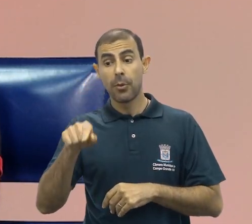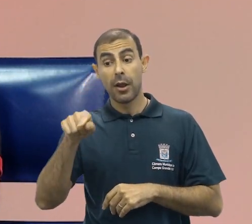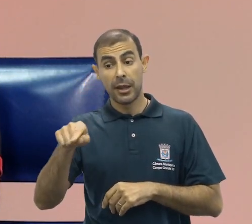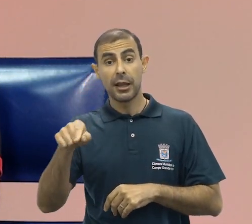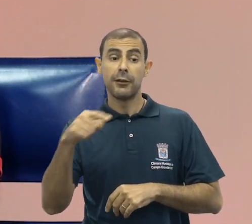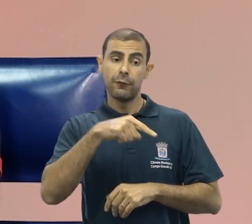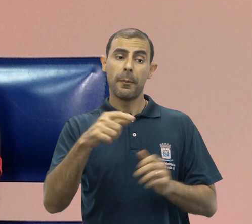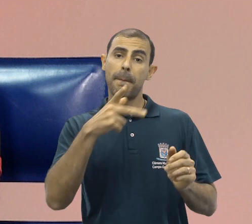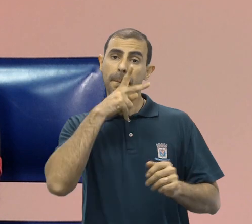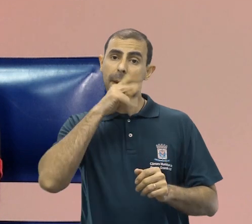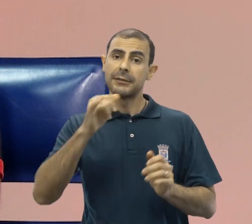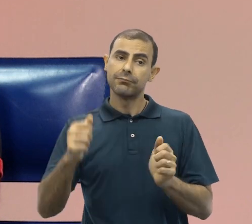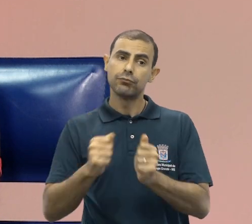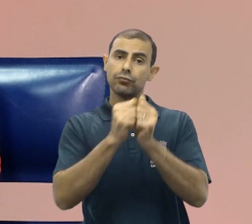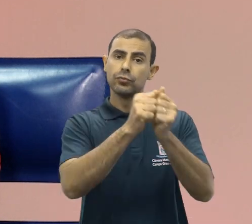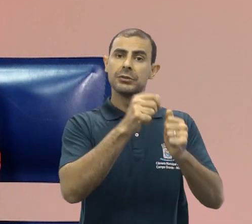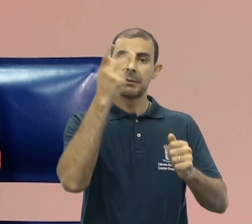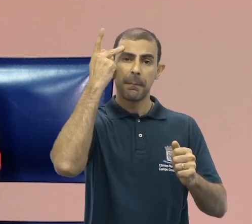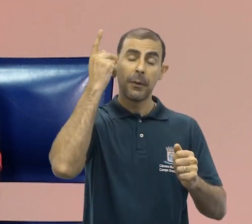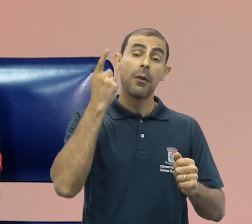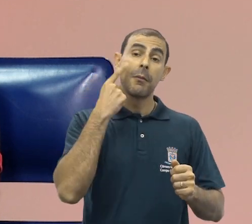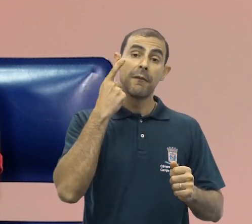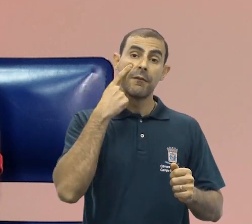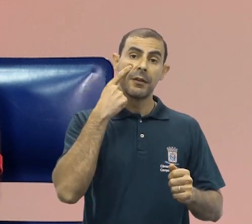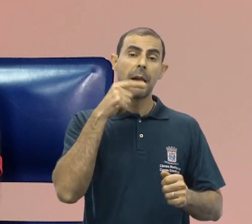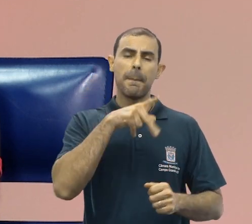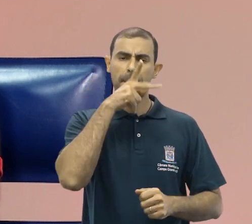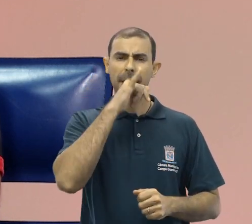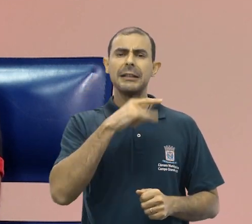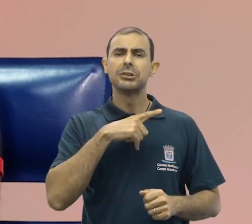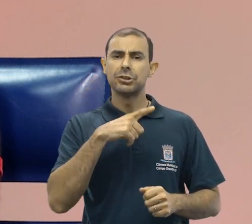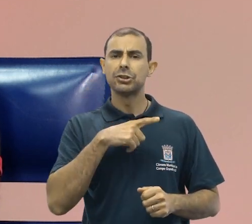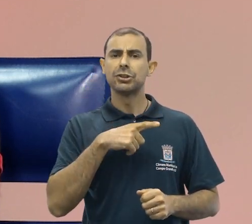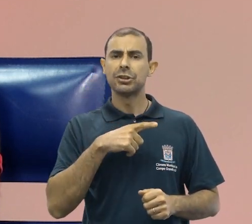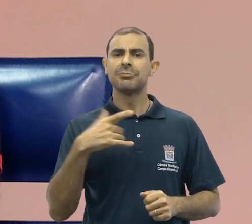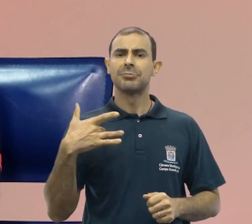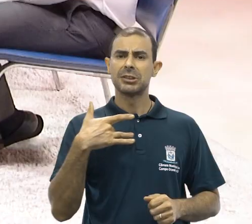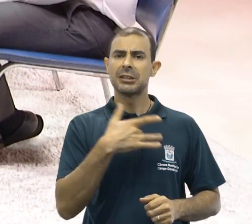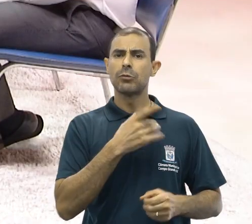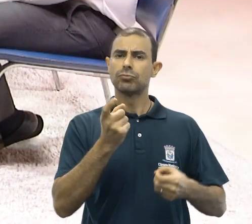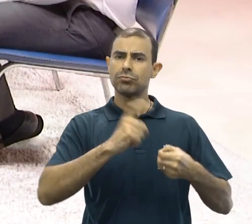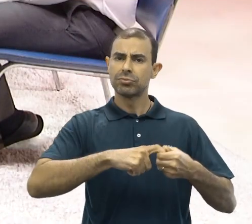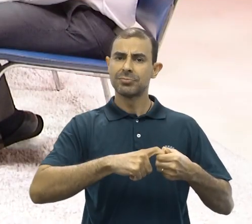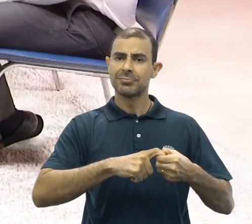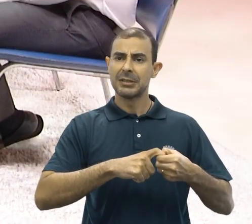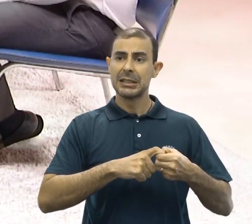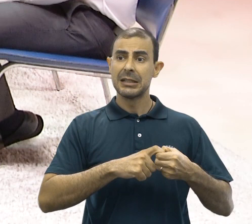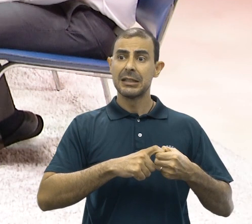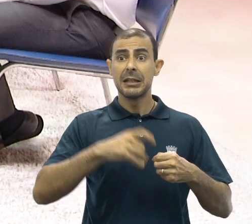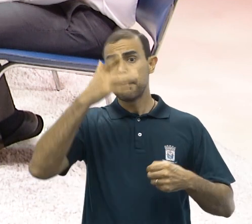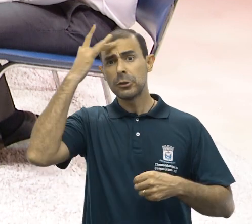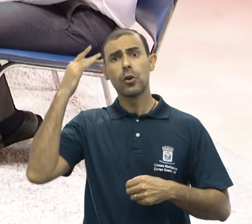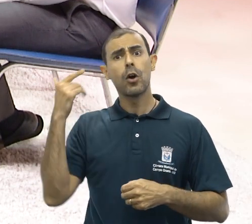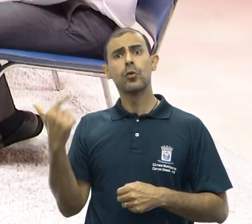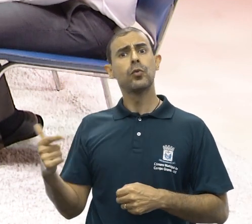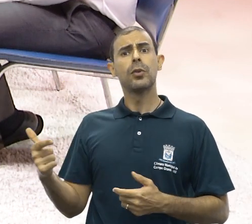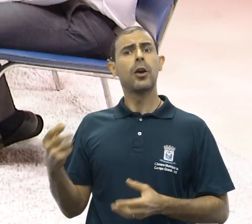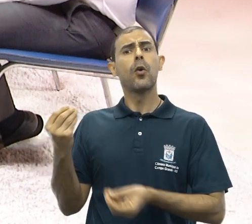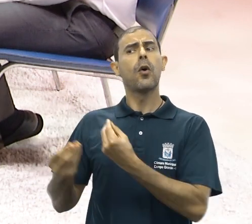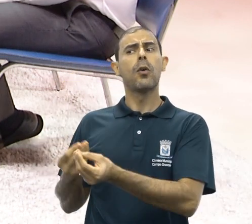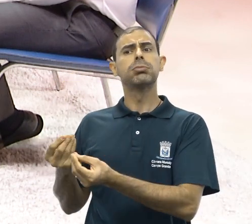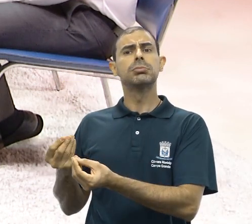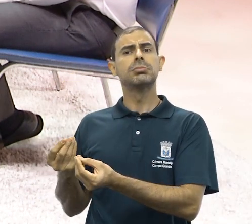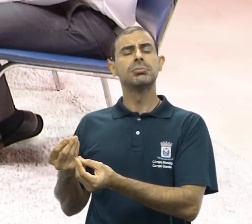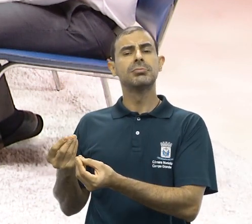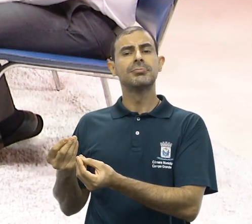vez para poder verificar um tratamento, meu pai tinha plano de saúde, mas e quem não tem? E a gente precisa ter esse olhar, vereador. Então